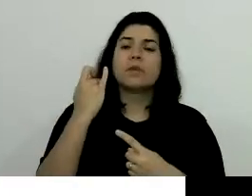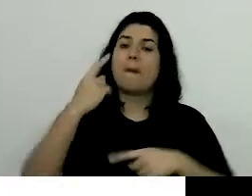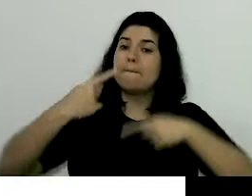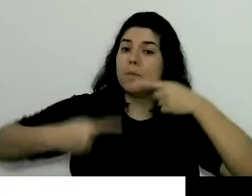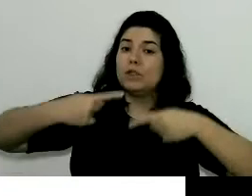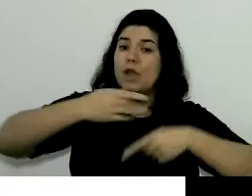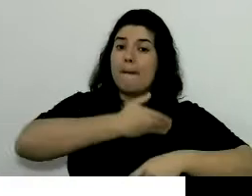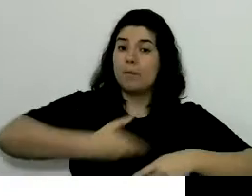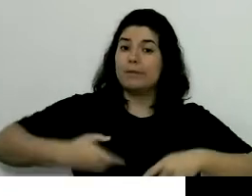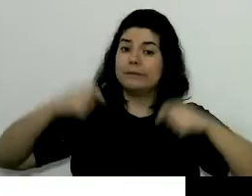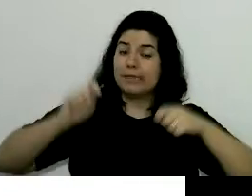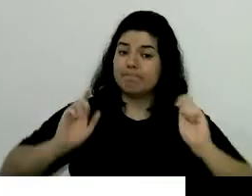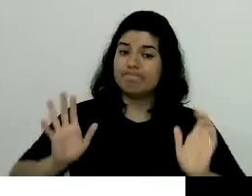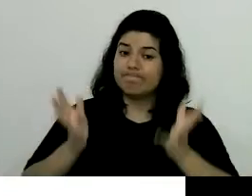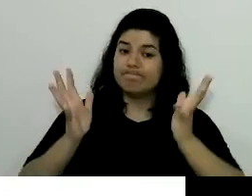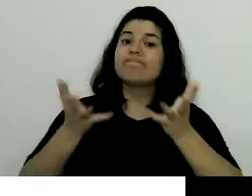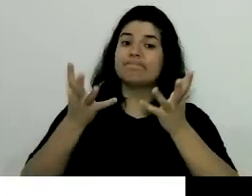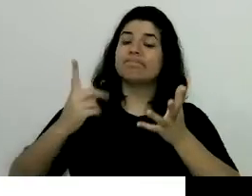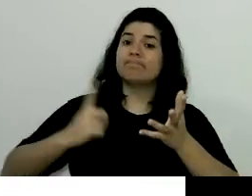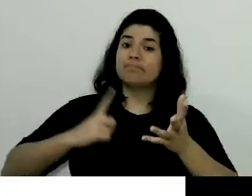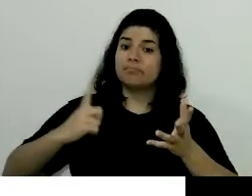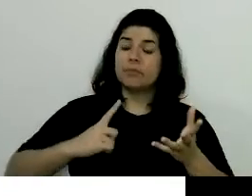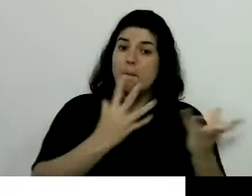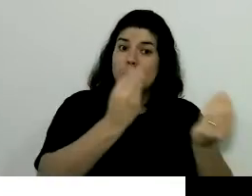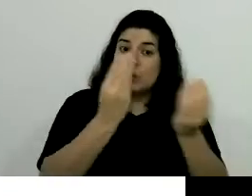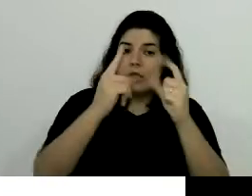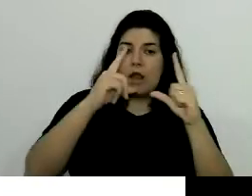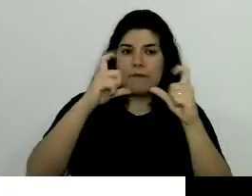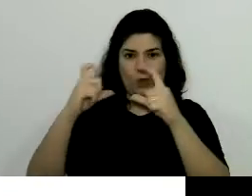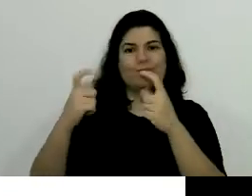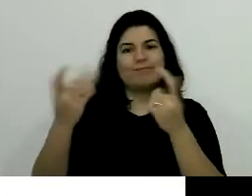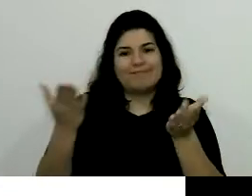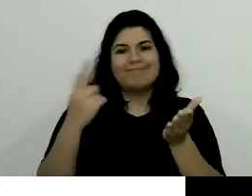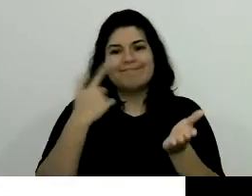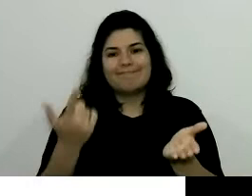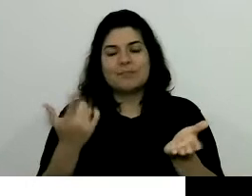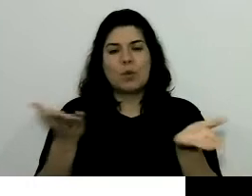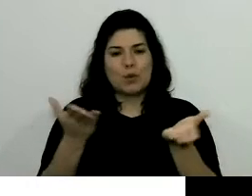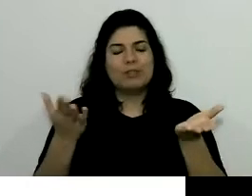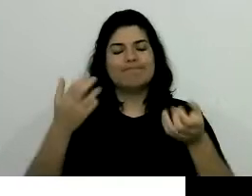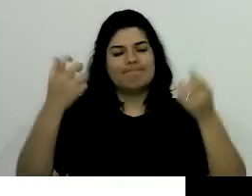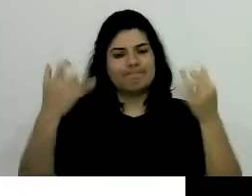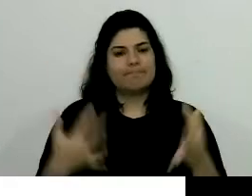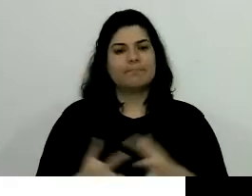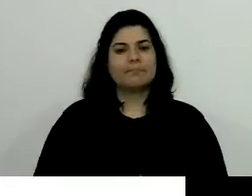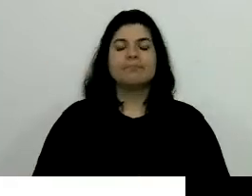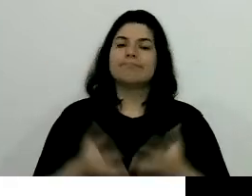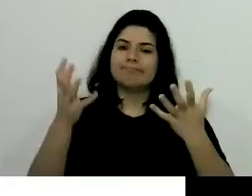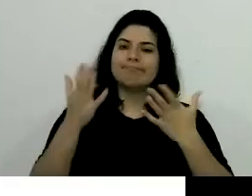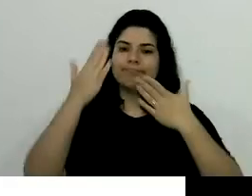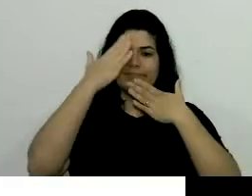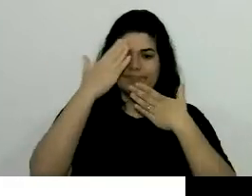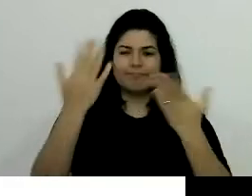projetos que enfrentam acervos tão volumosos como os que nós estamos vendo sendo tratados aqui. Eu quero agradecer